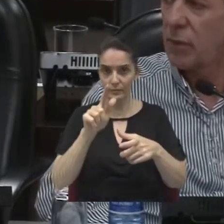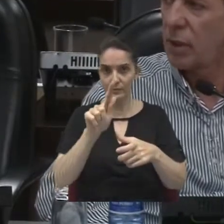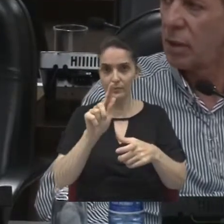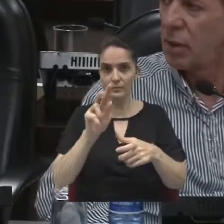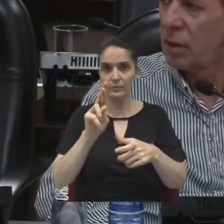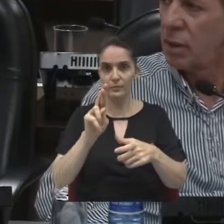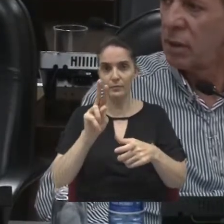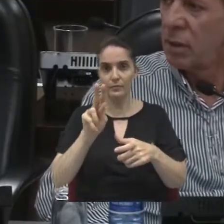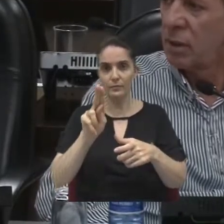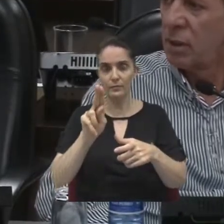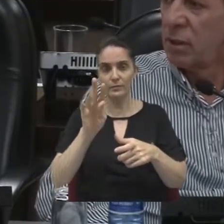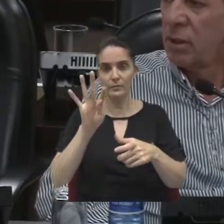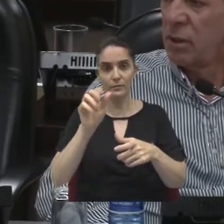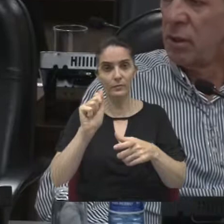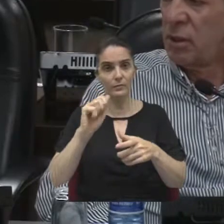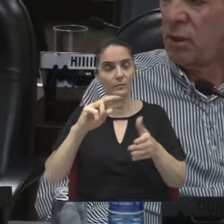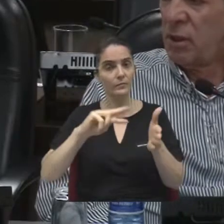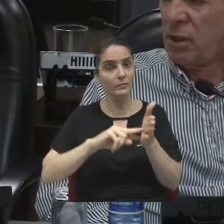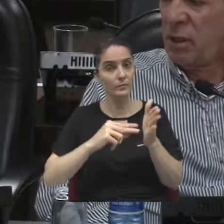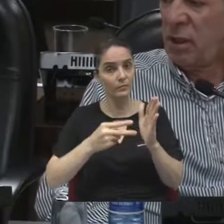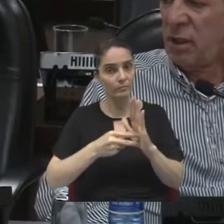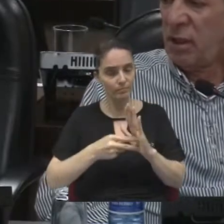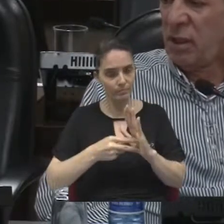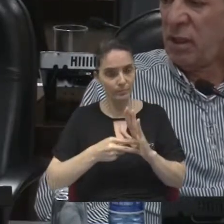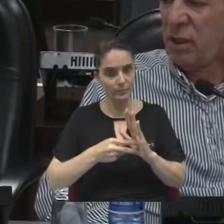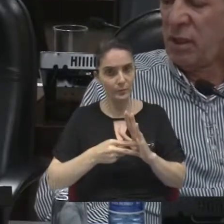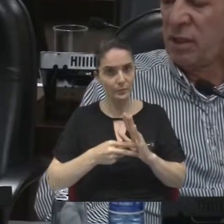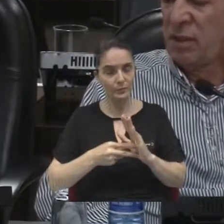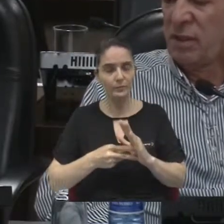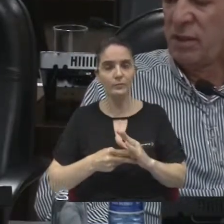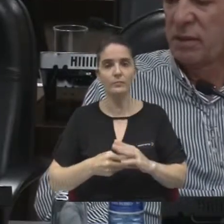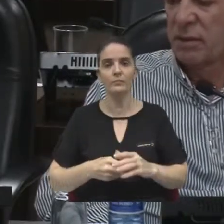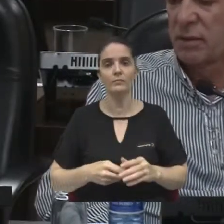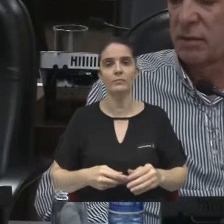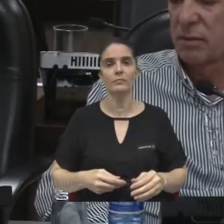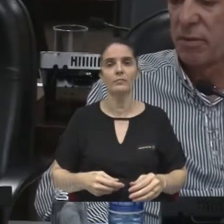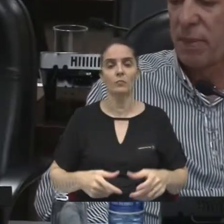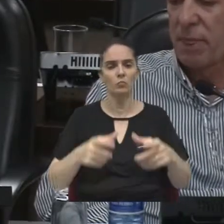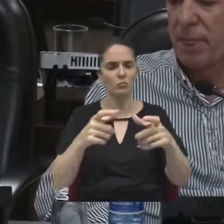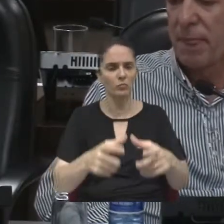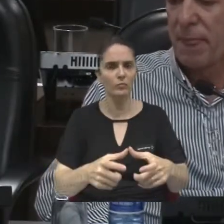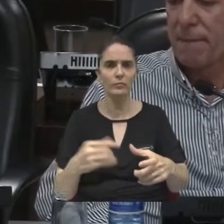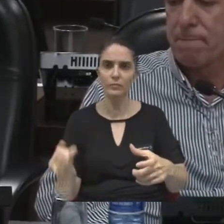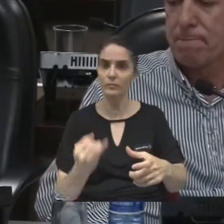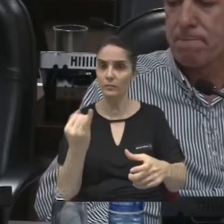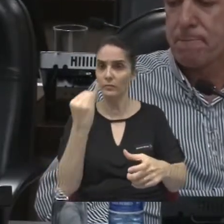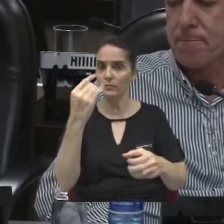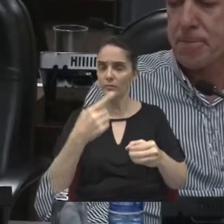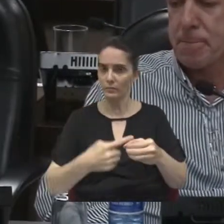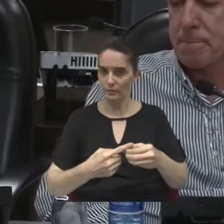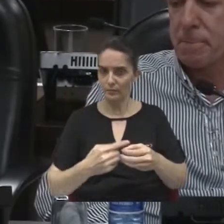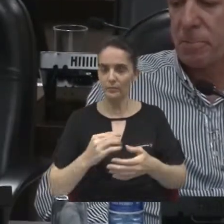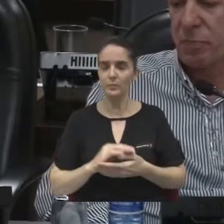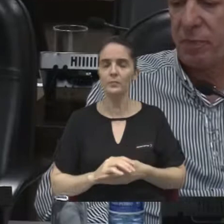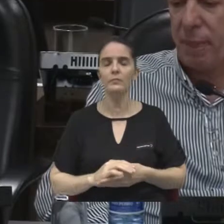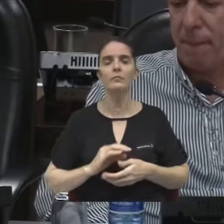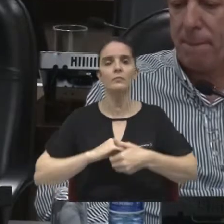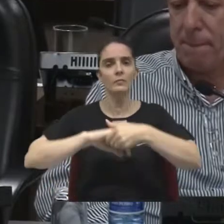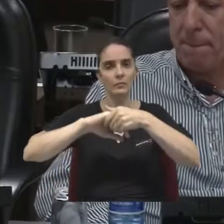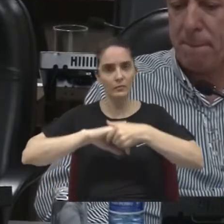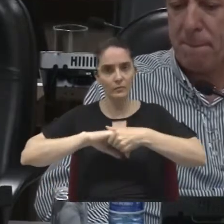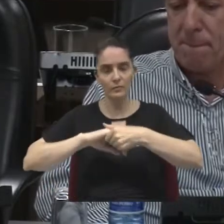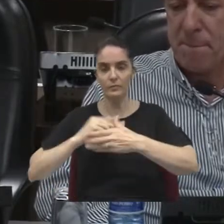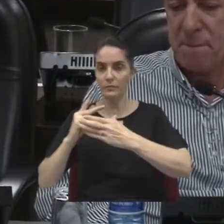cidade. Parabenizar o vereador Helder pelo requerimento também. Eu vejo como muito importante, vereador